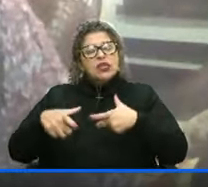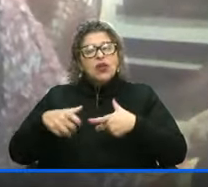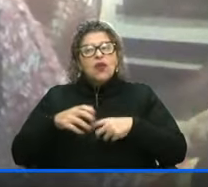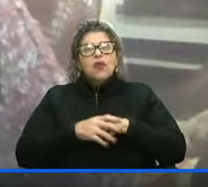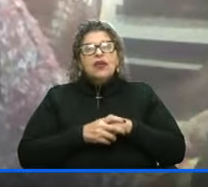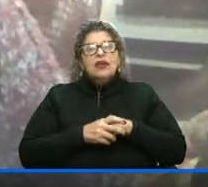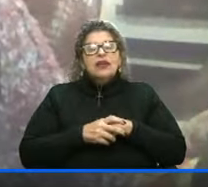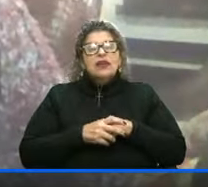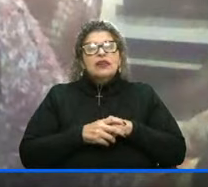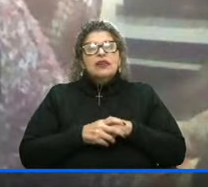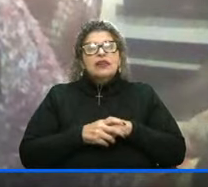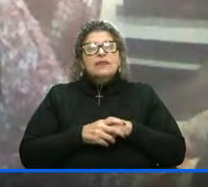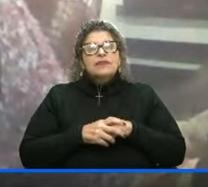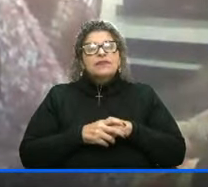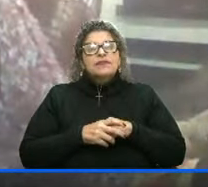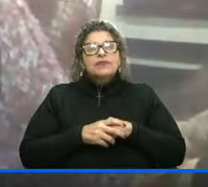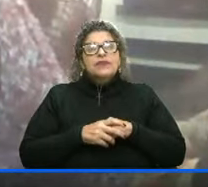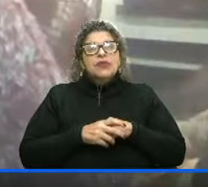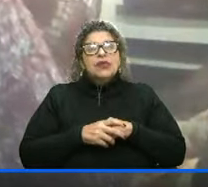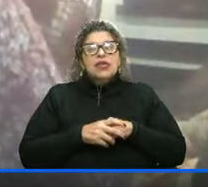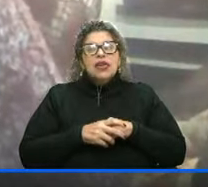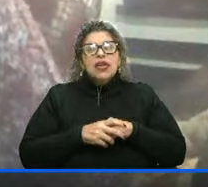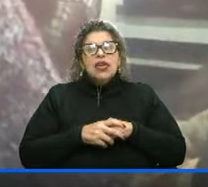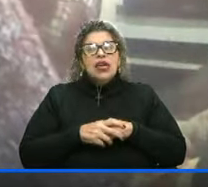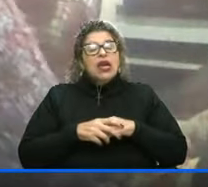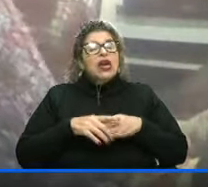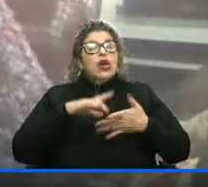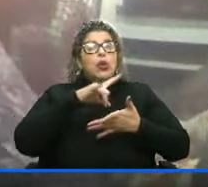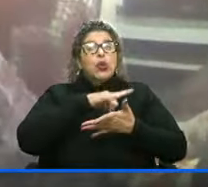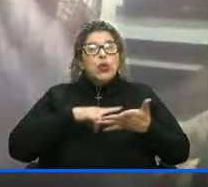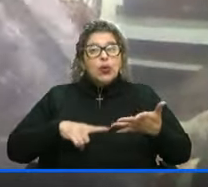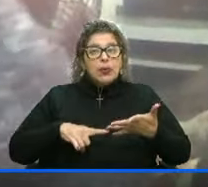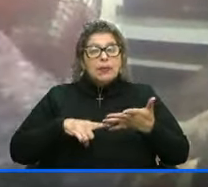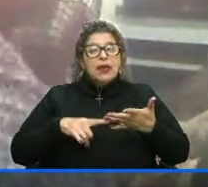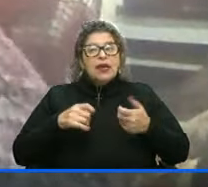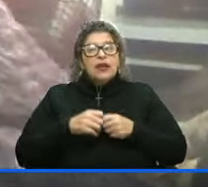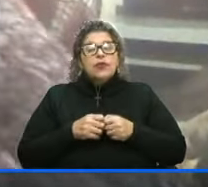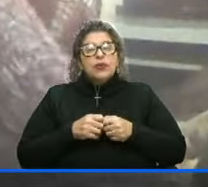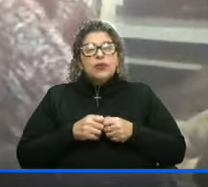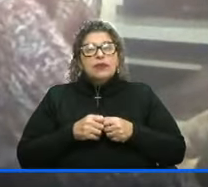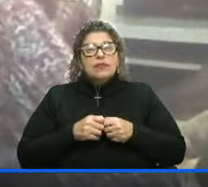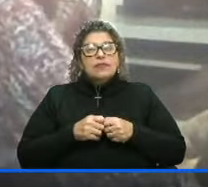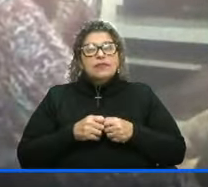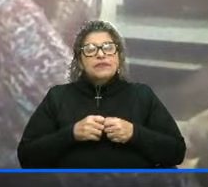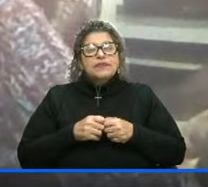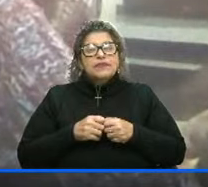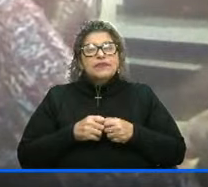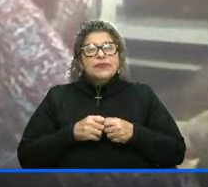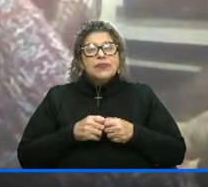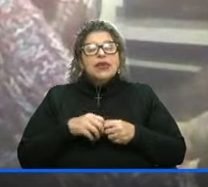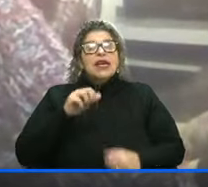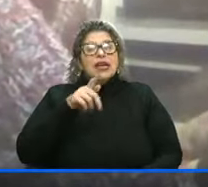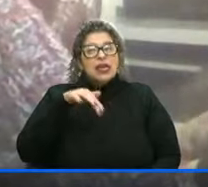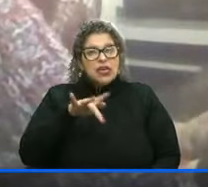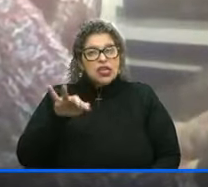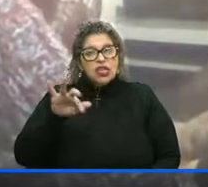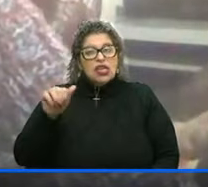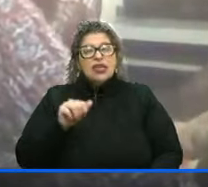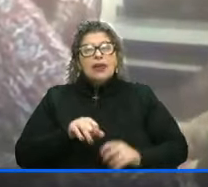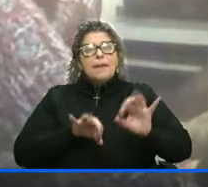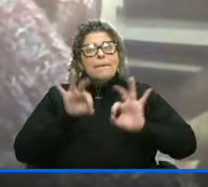regiões, e é um documento realmente balizador para Ângela e Jaqueline, para